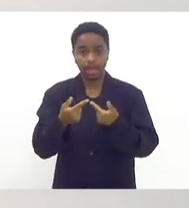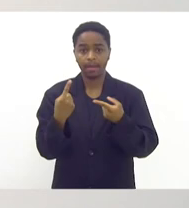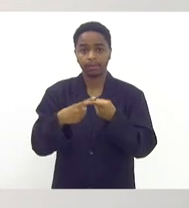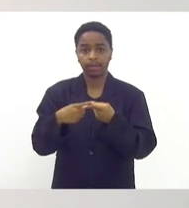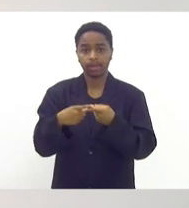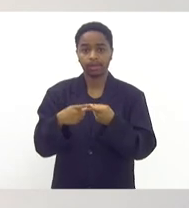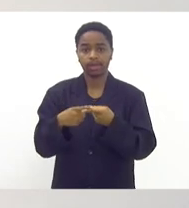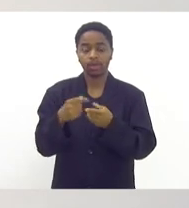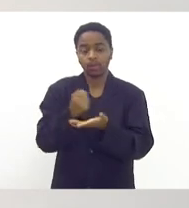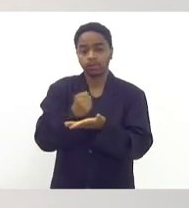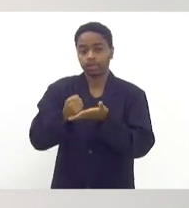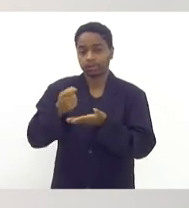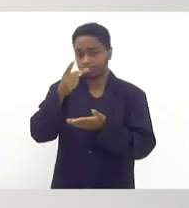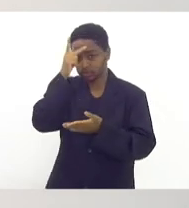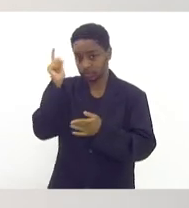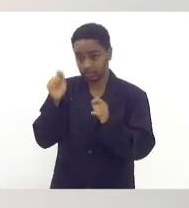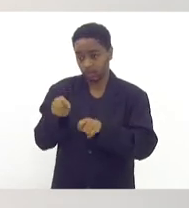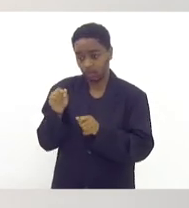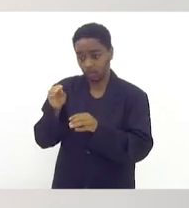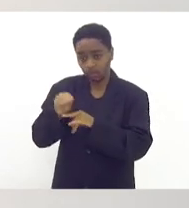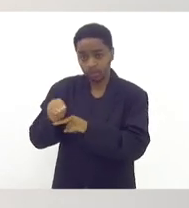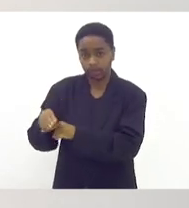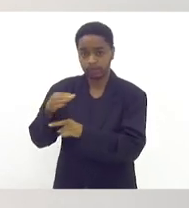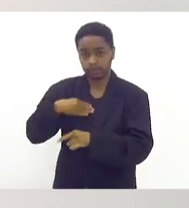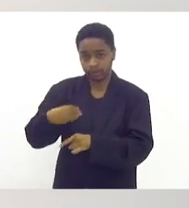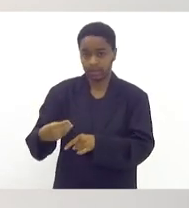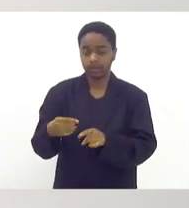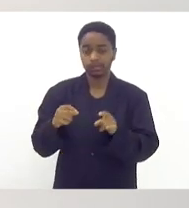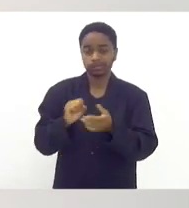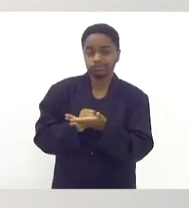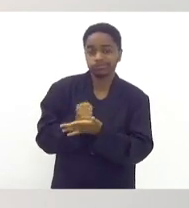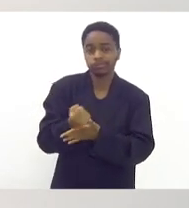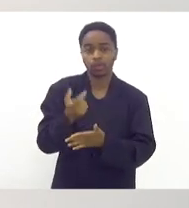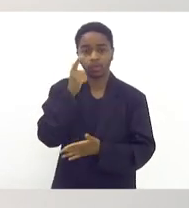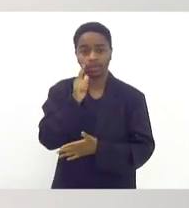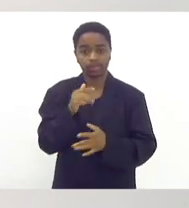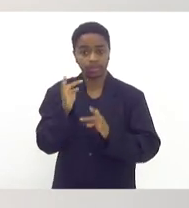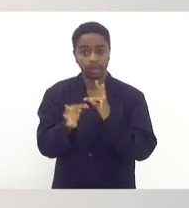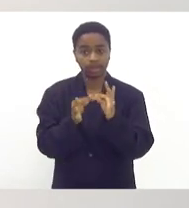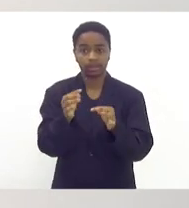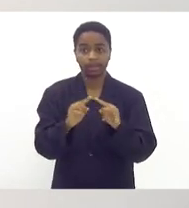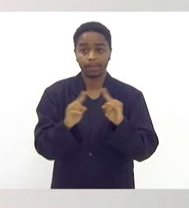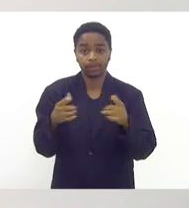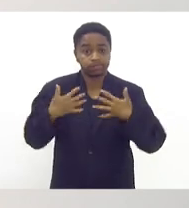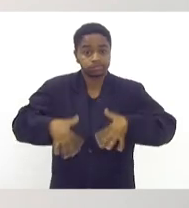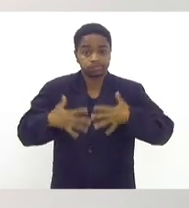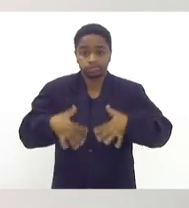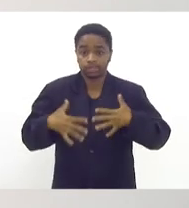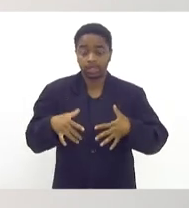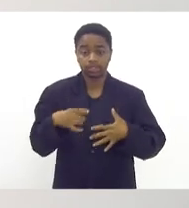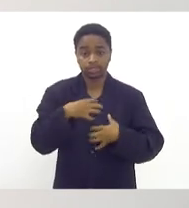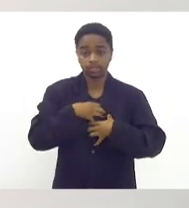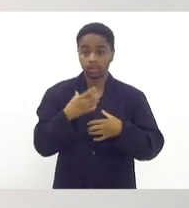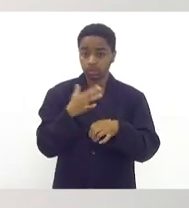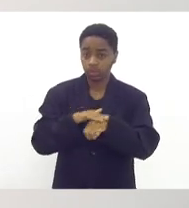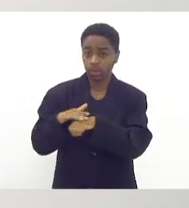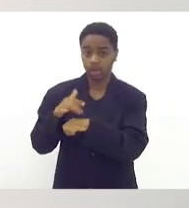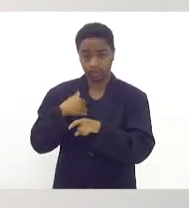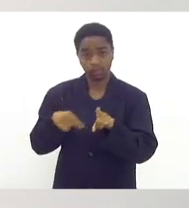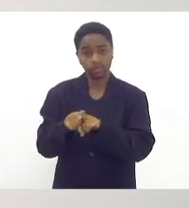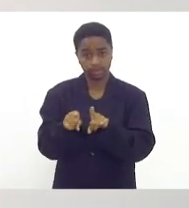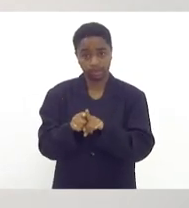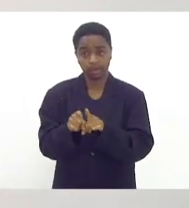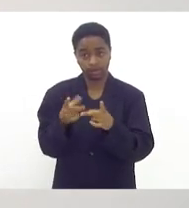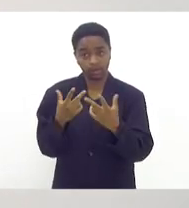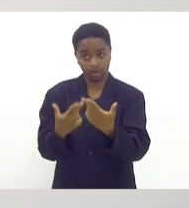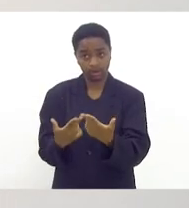cuidadores e consegu ali fazer das tripas de coração e fazer o tratamento estão em Pânico estão doentes Eu me enquadro pouco